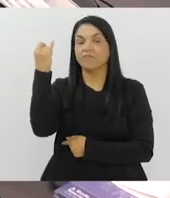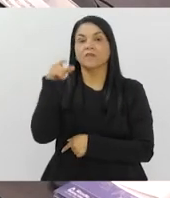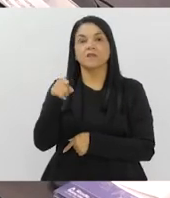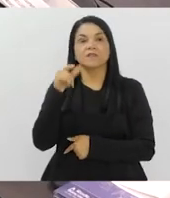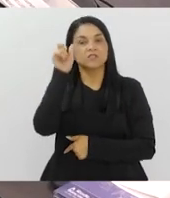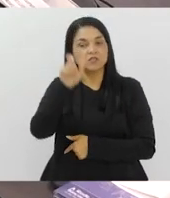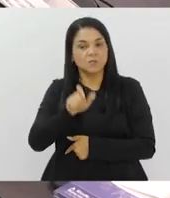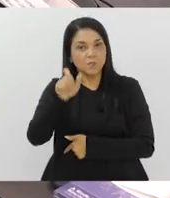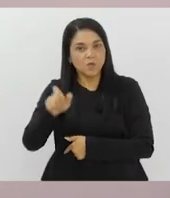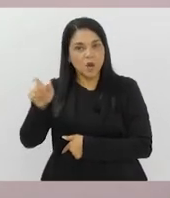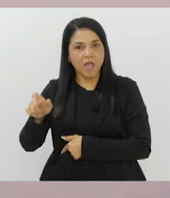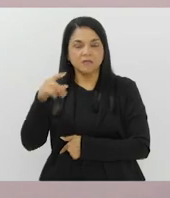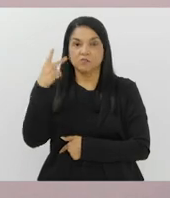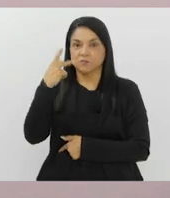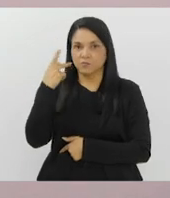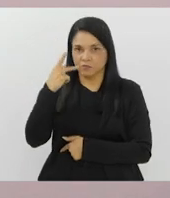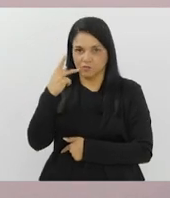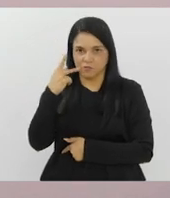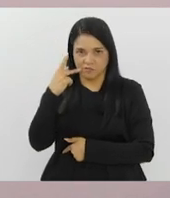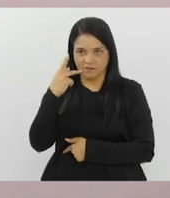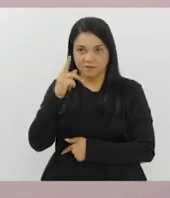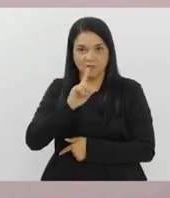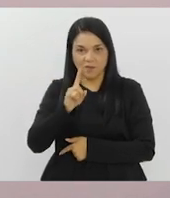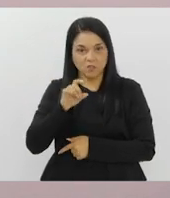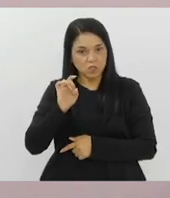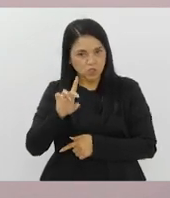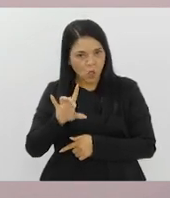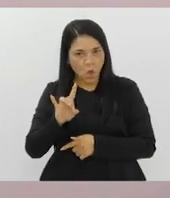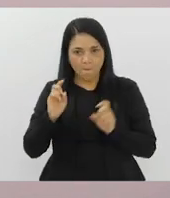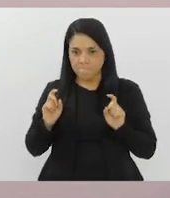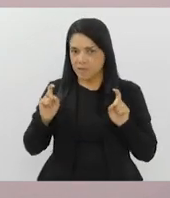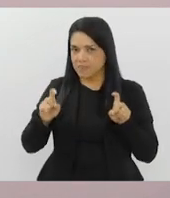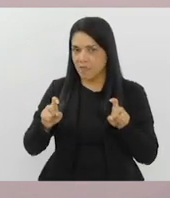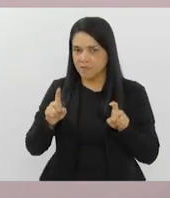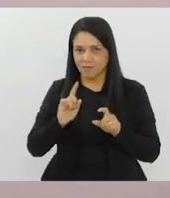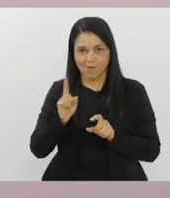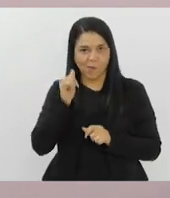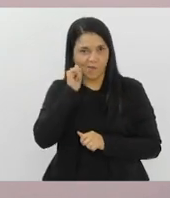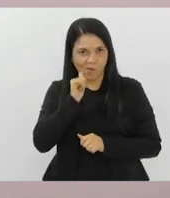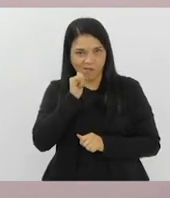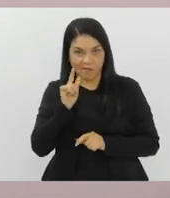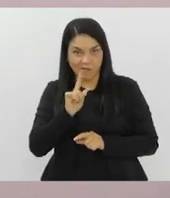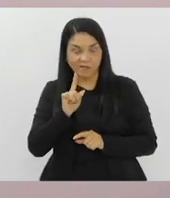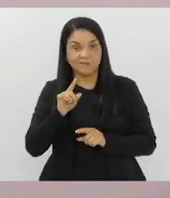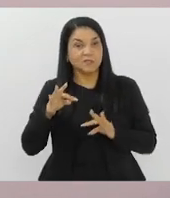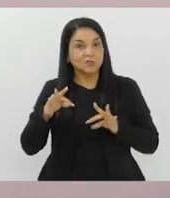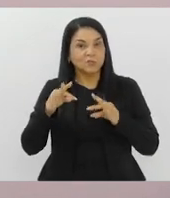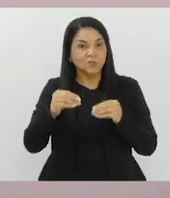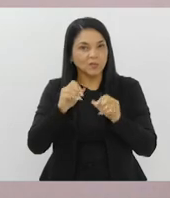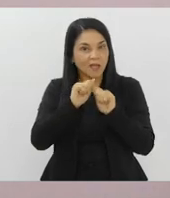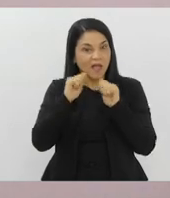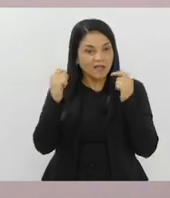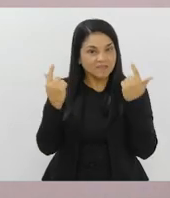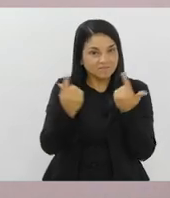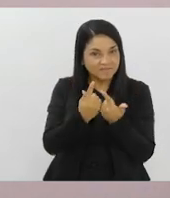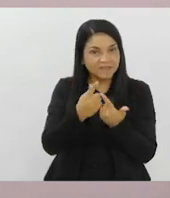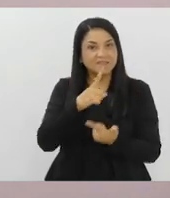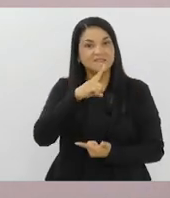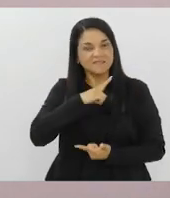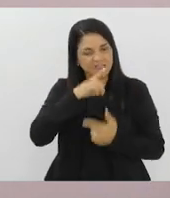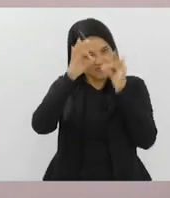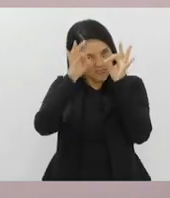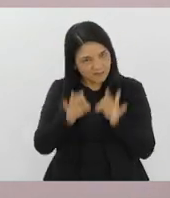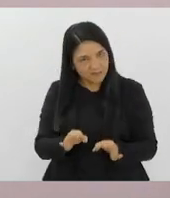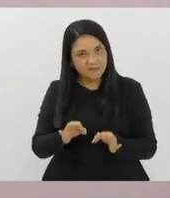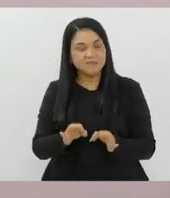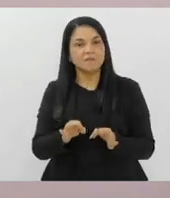não está falando só da gente que tem mandato, não. A gente está falando para toda uma Assembleia Legislativa que tenho certeza que tem uma